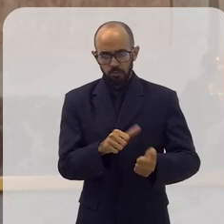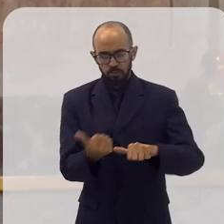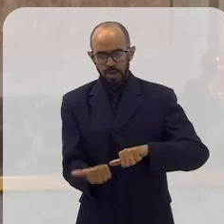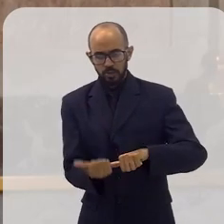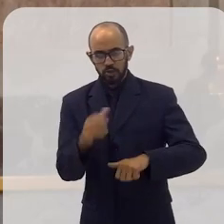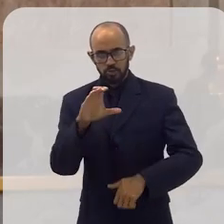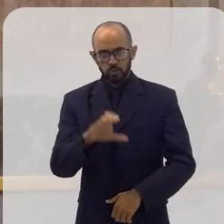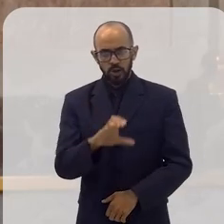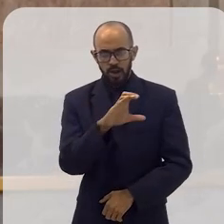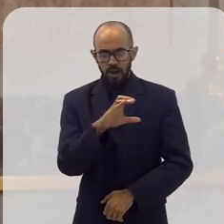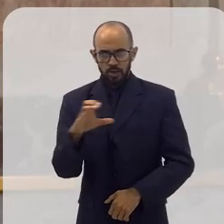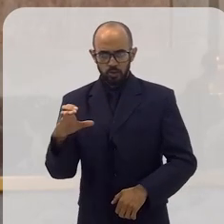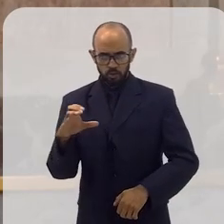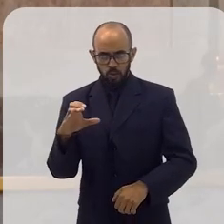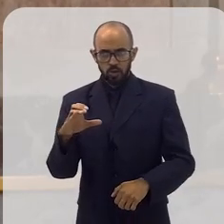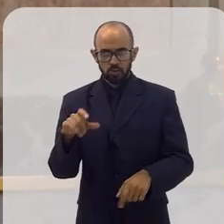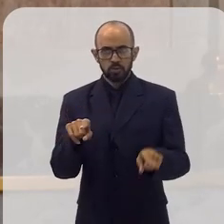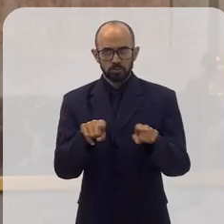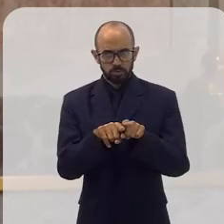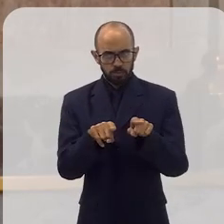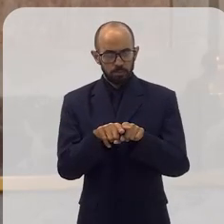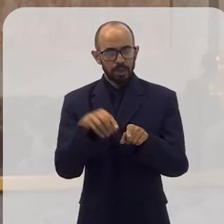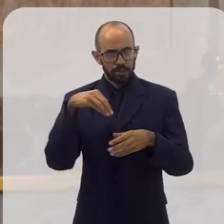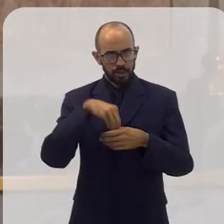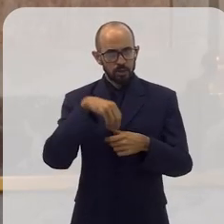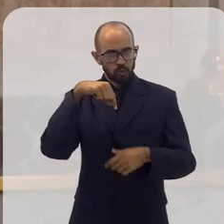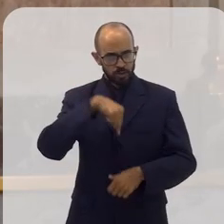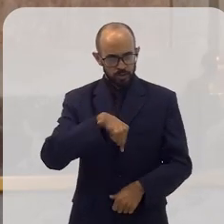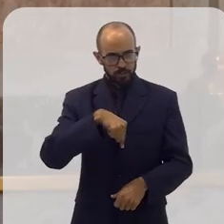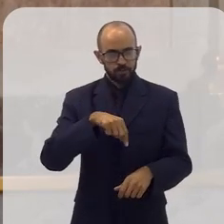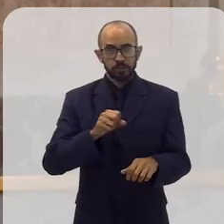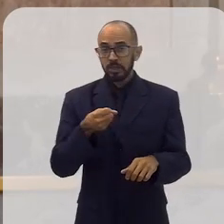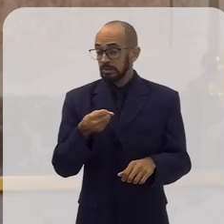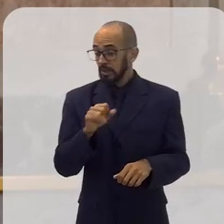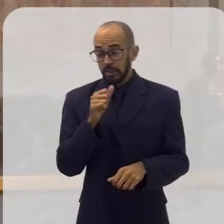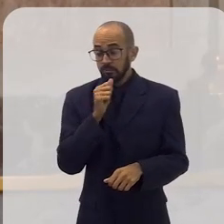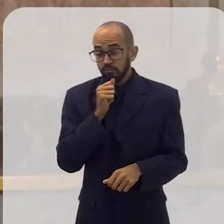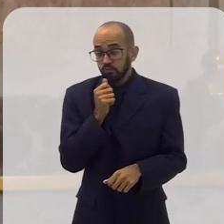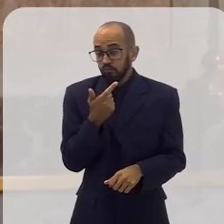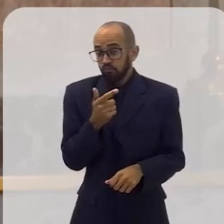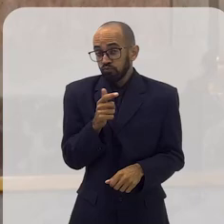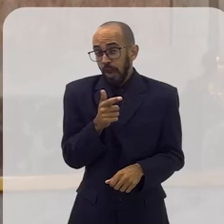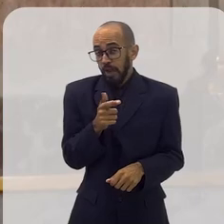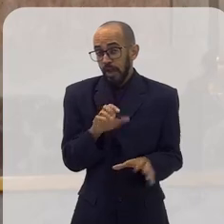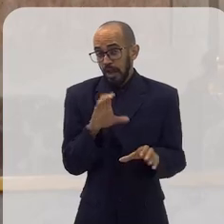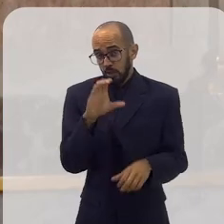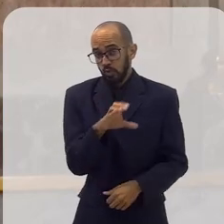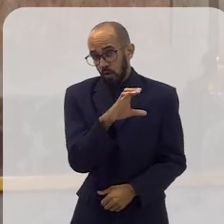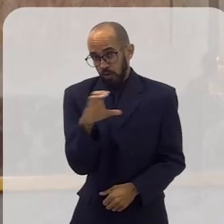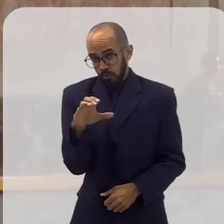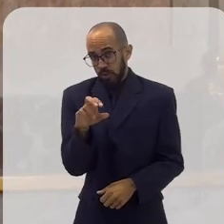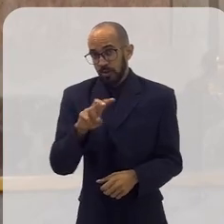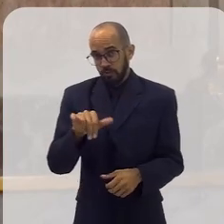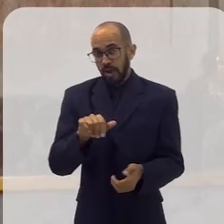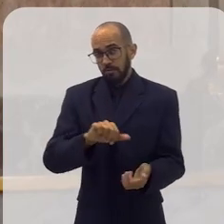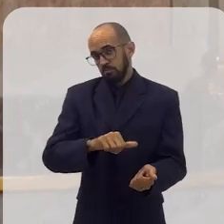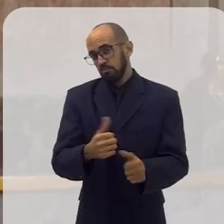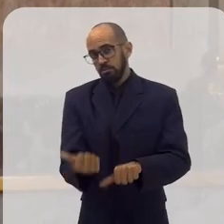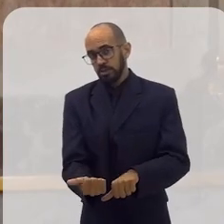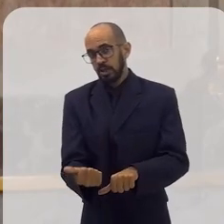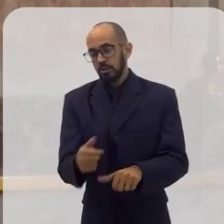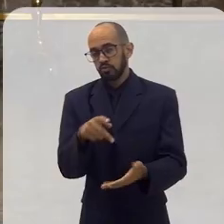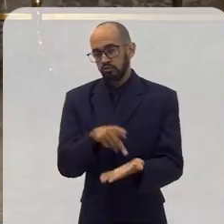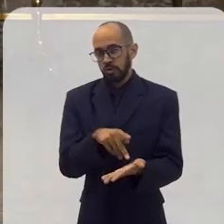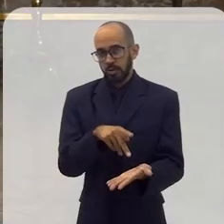aceita o batismo católico e mutualmente também na Igreja Católica. Se ele não está católico, aí ele vai receber o